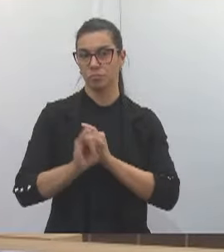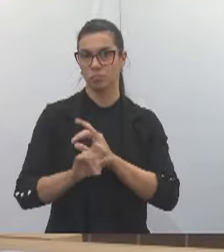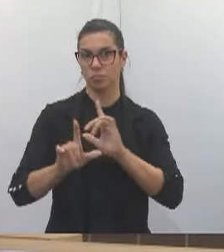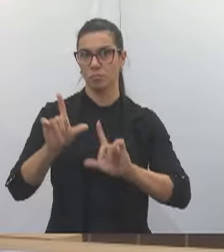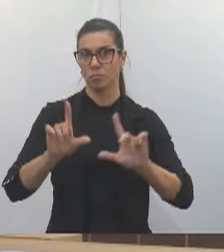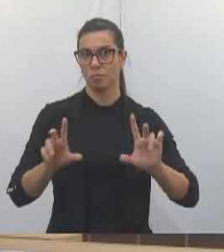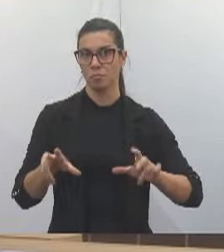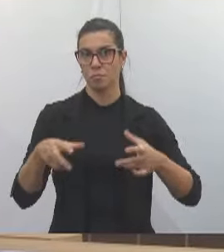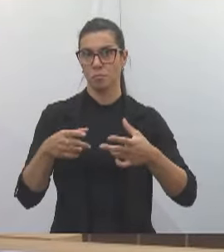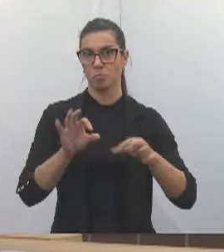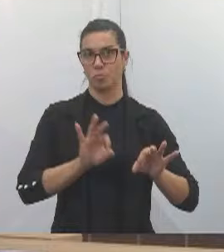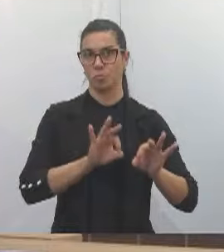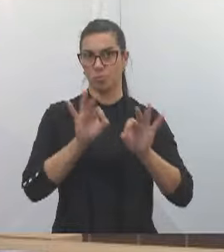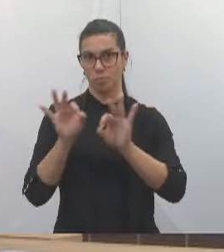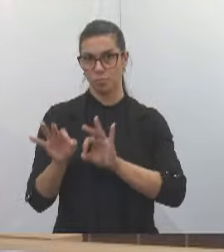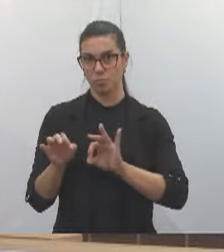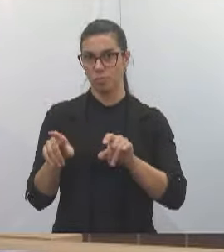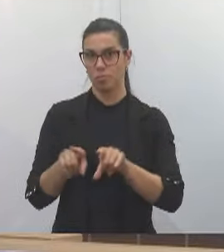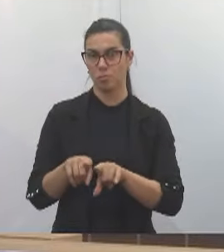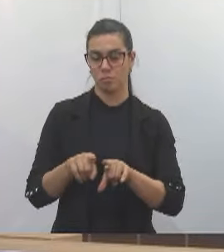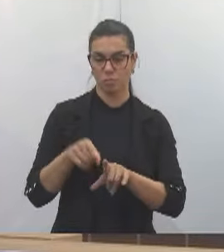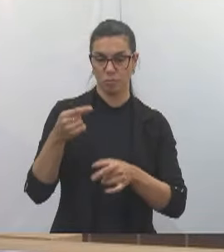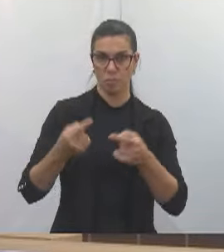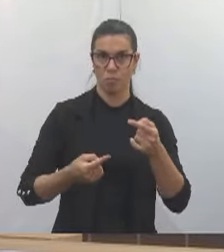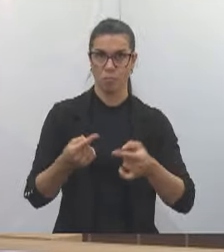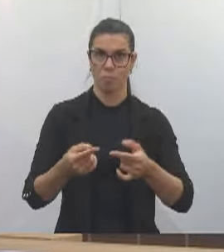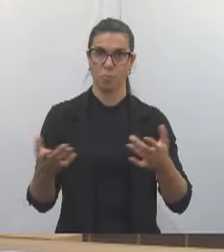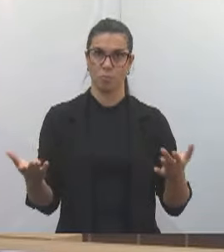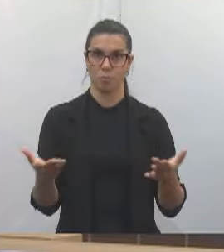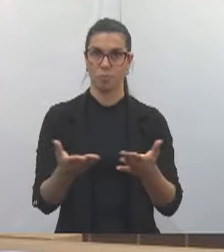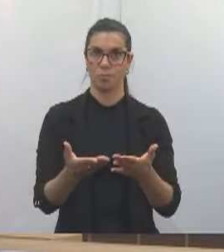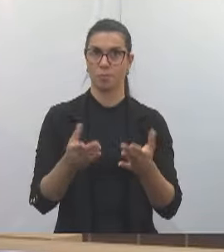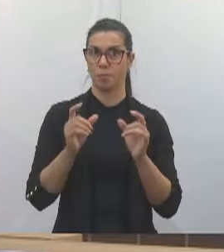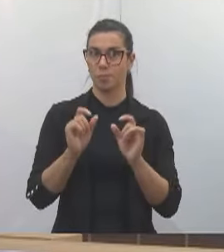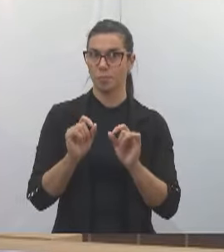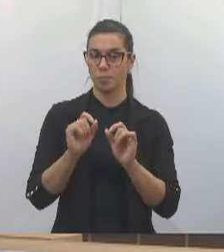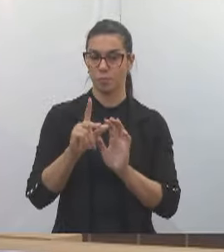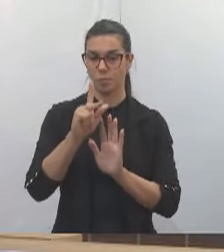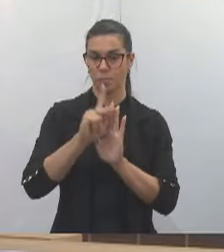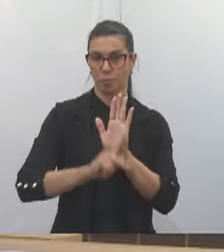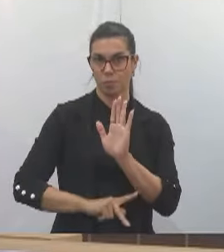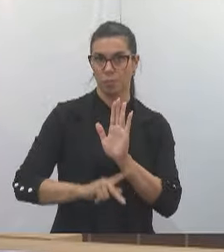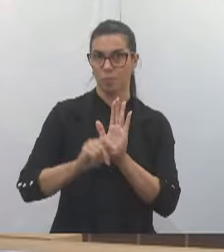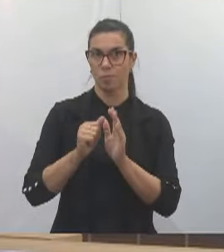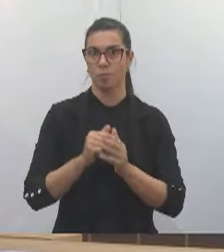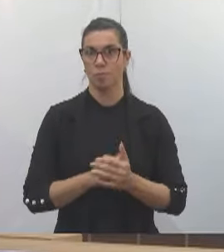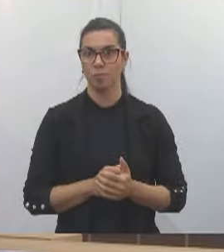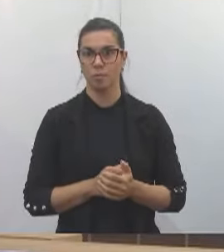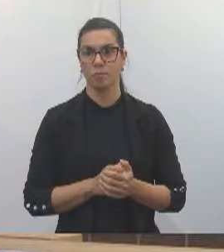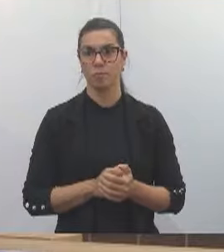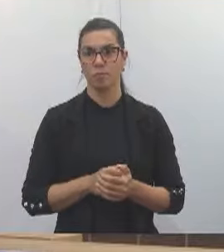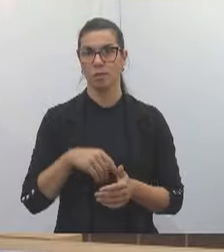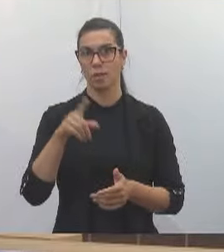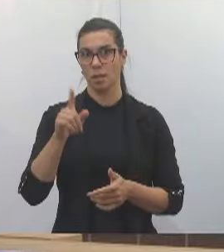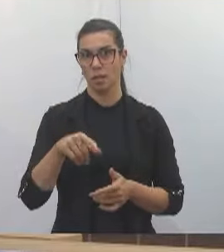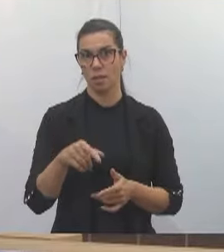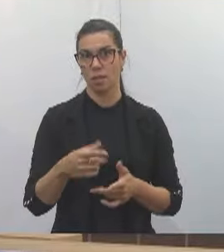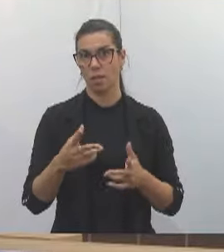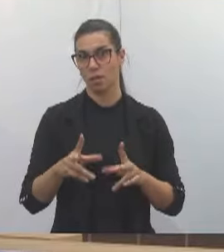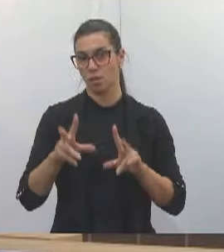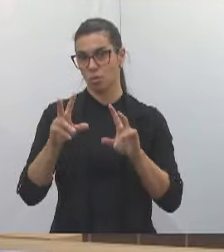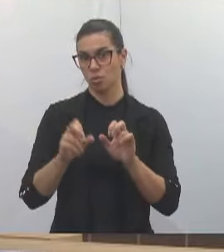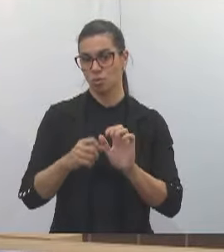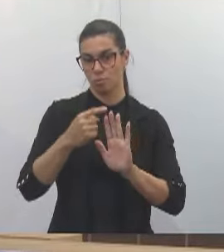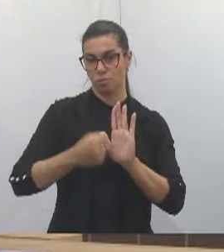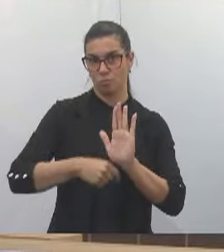Câmara. Essa discussão desse projeto, na verdade, é de revogação